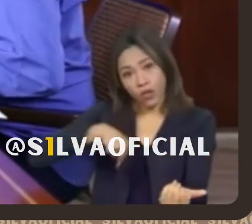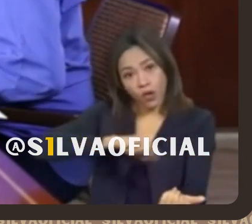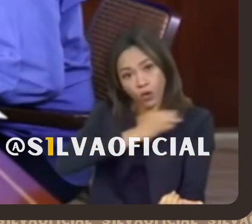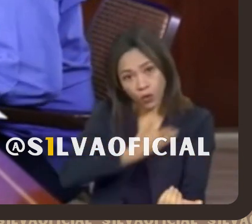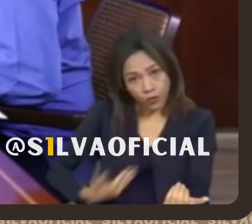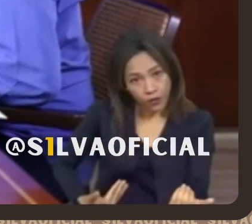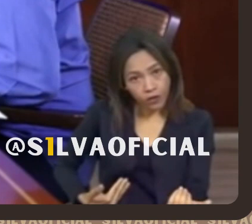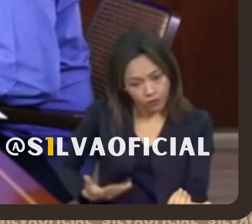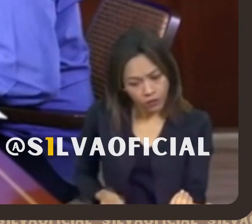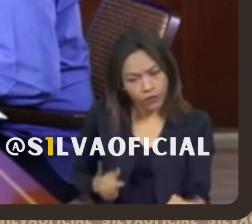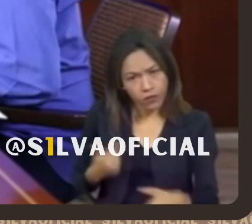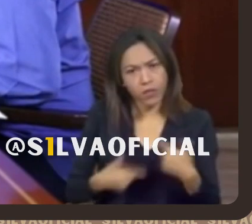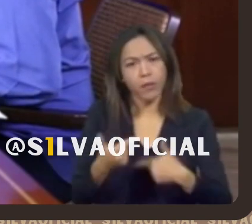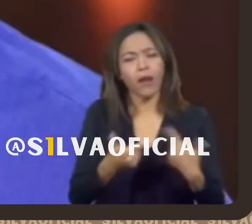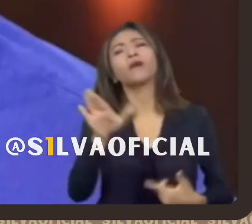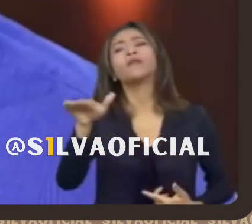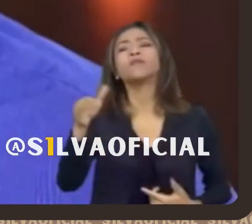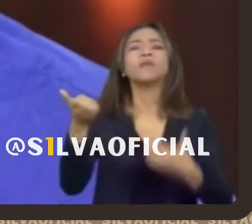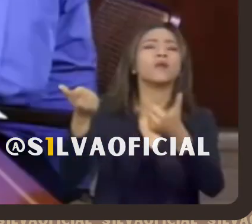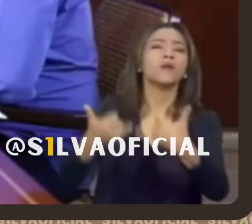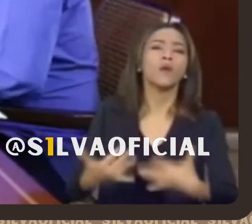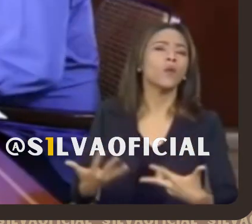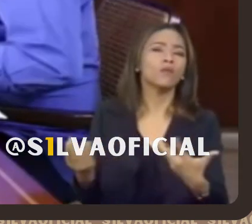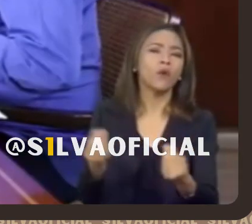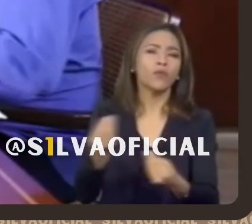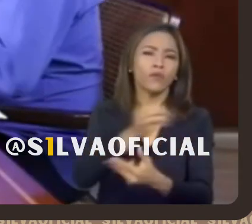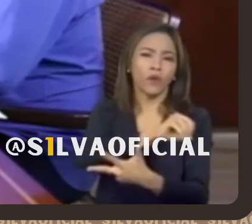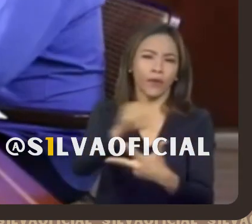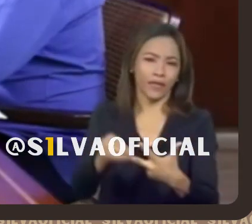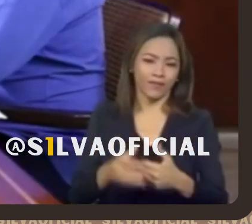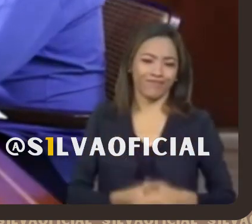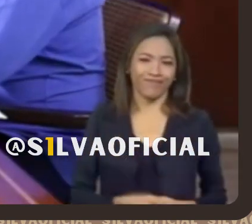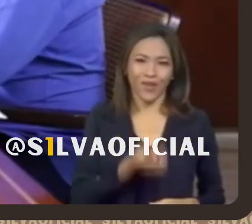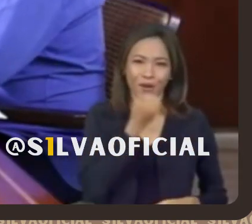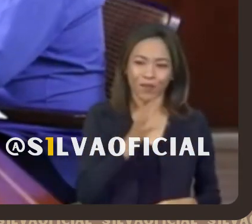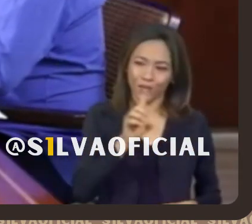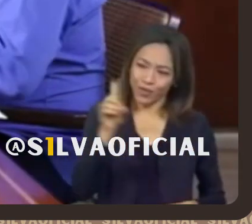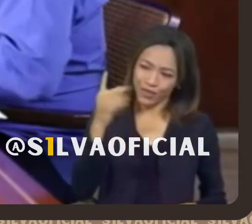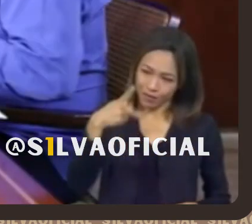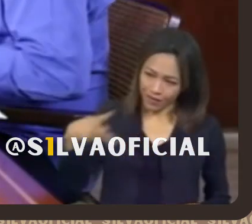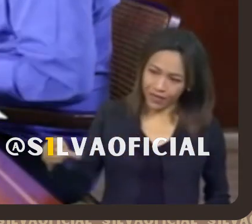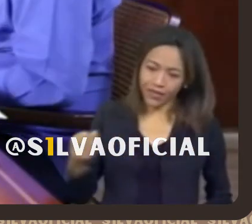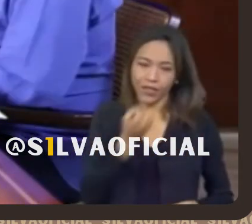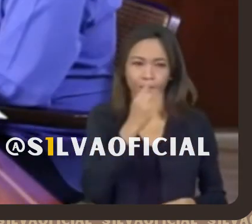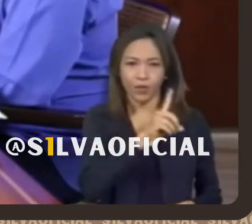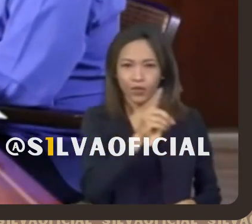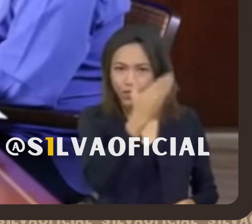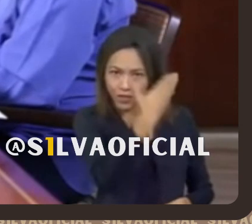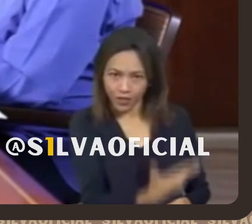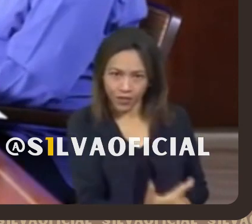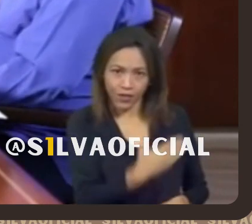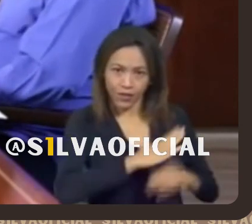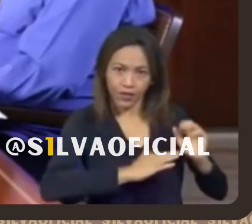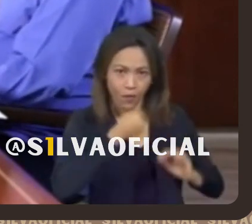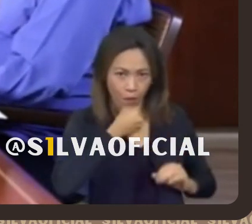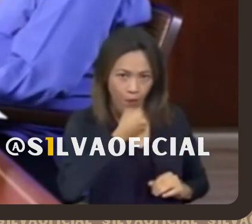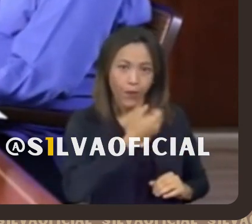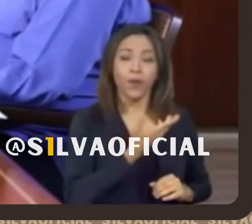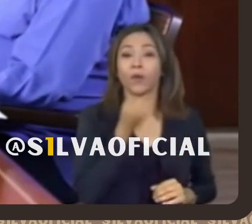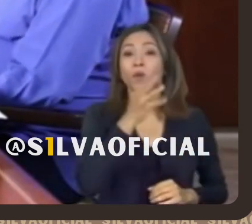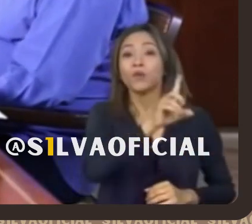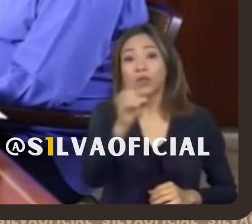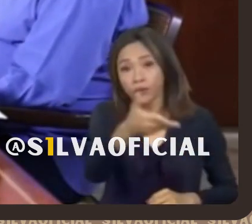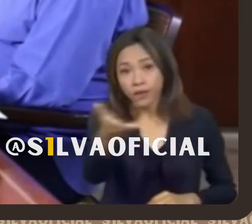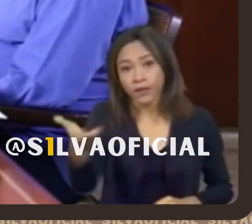como é que foi o Enem Camilo bom primeiro Bom dia presidente Bom dia o show Bom dia aos telespectadores Presidente queria só lhe parabenizar